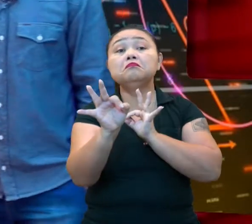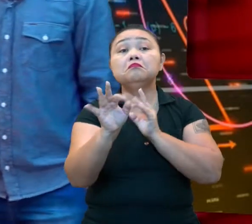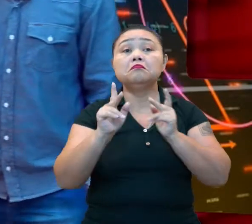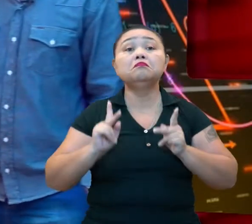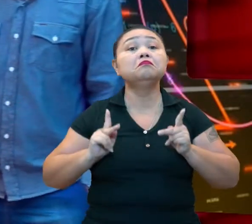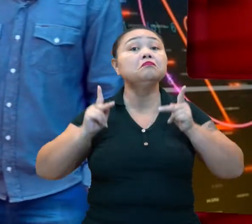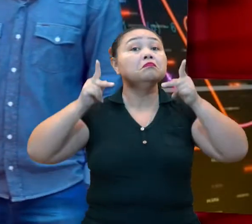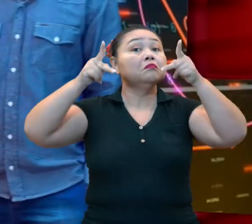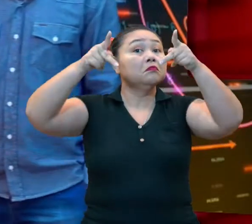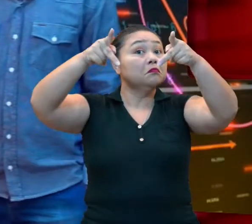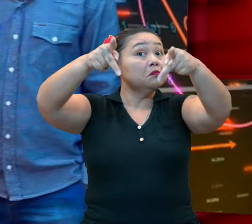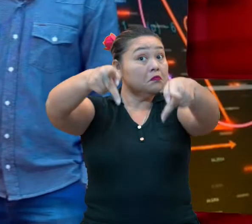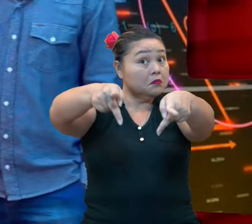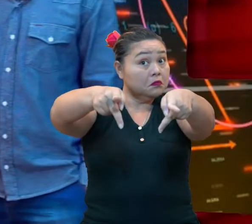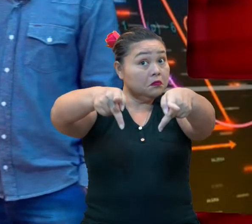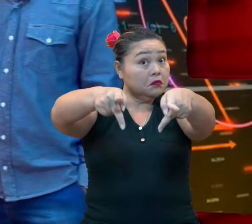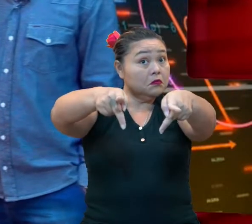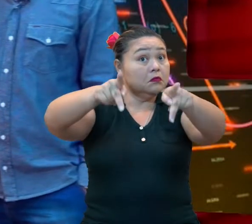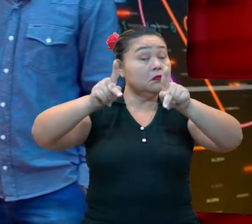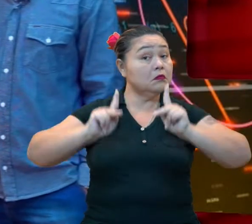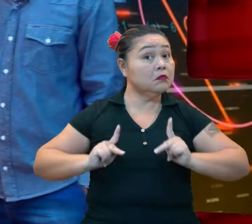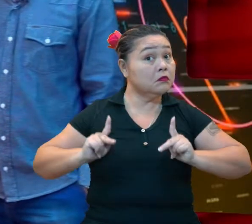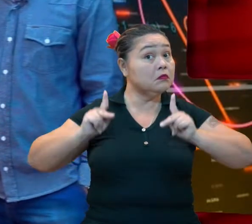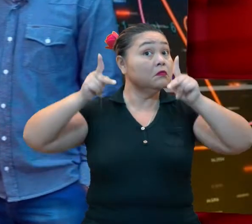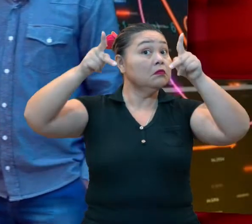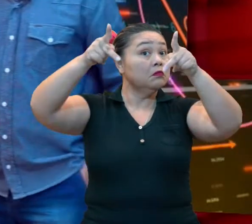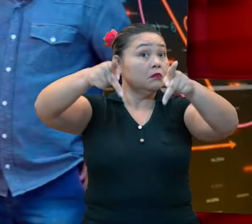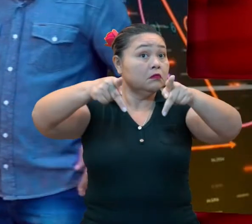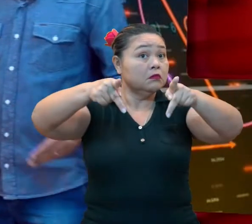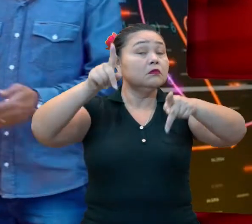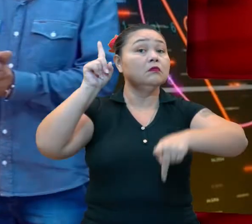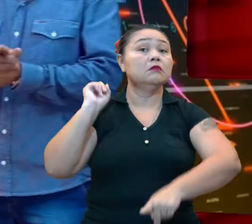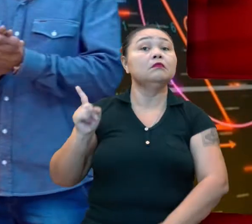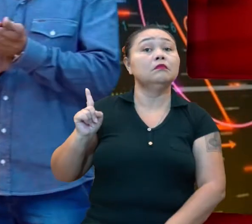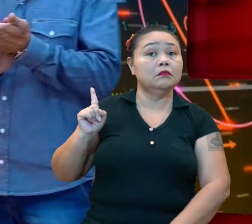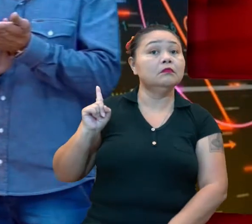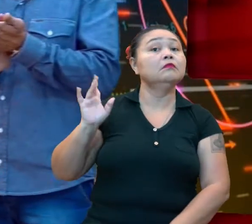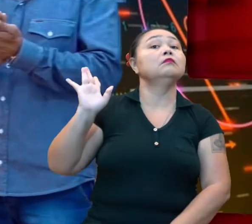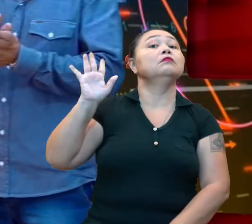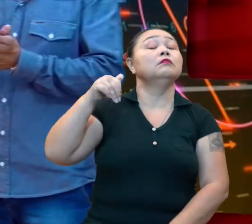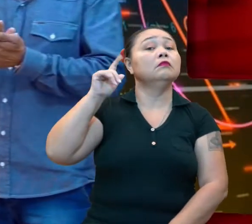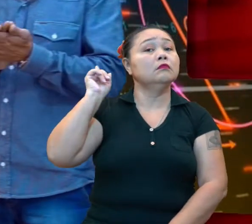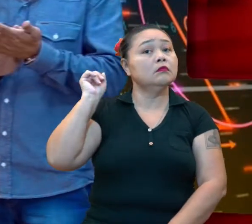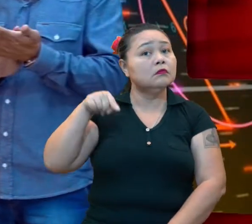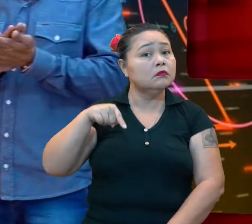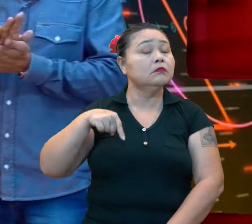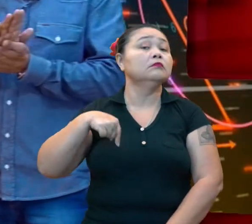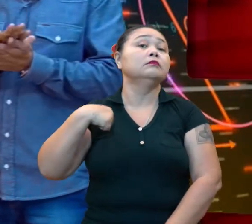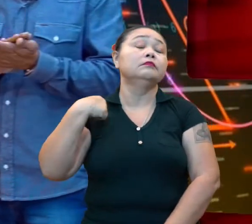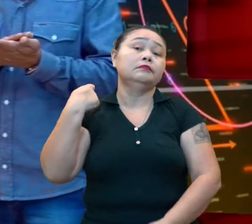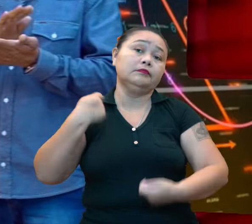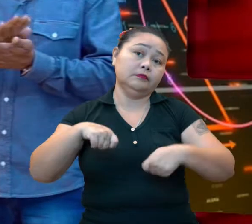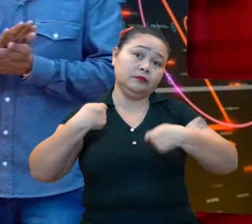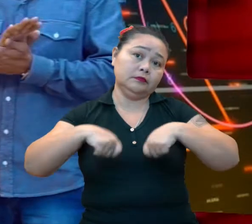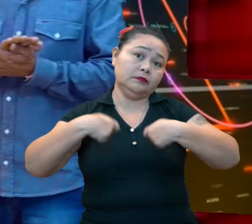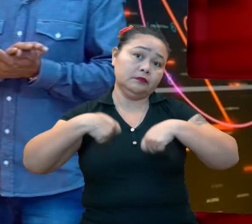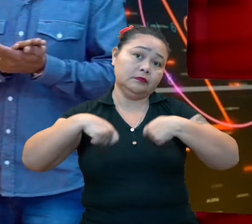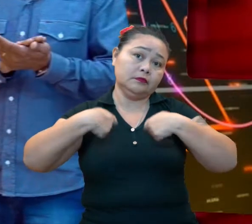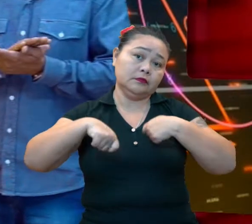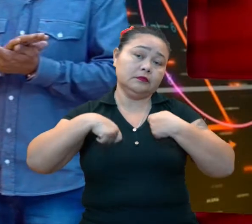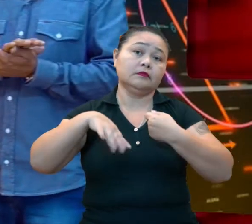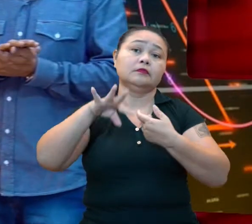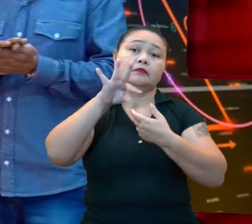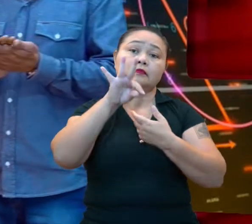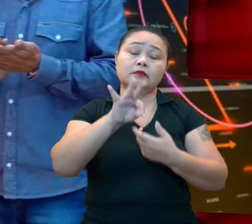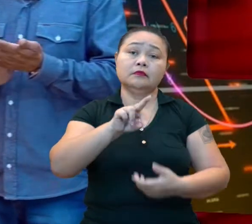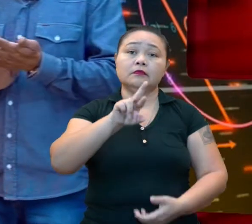aqui, né? Isso. Ó, a ponte seria aqui. Então, esse tipo de situação é realmente necessária a trigonometria.